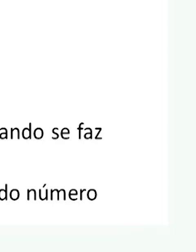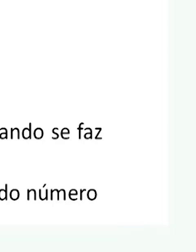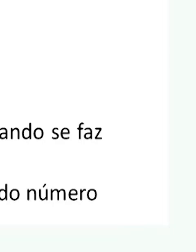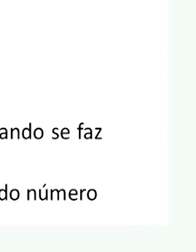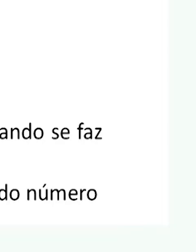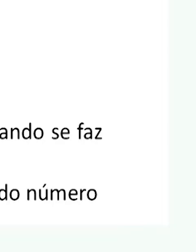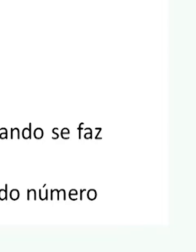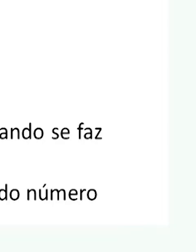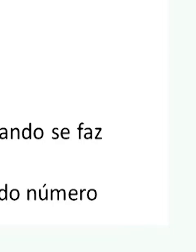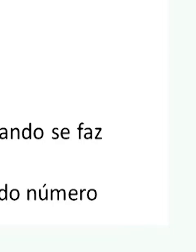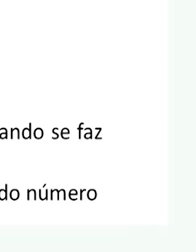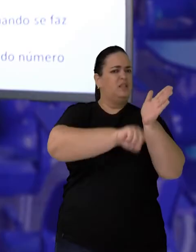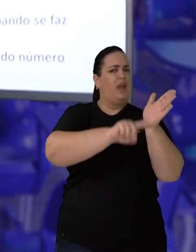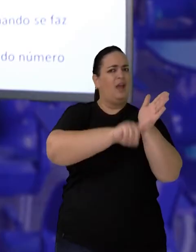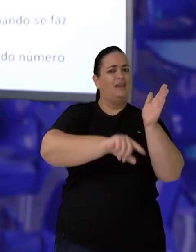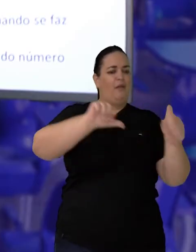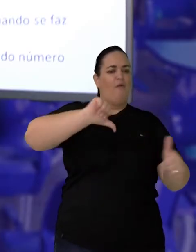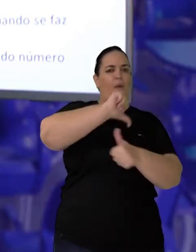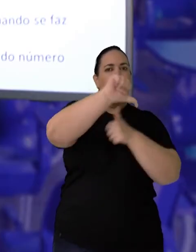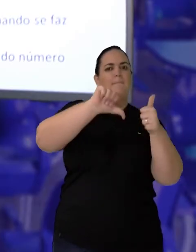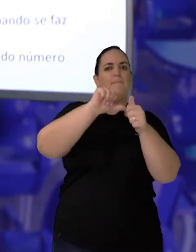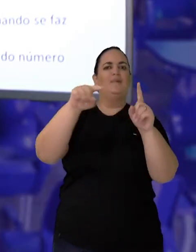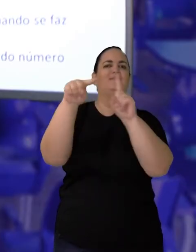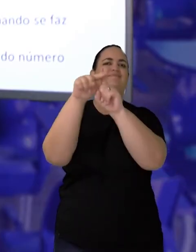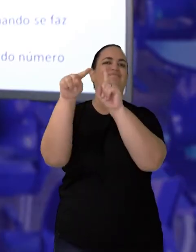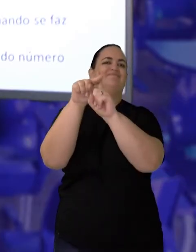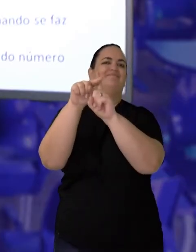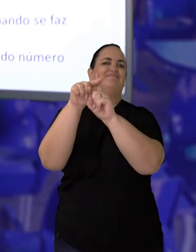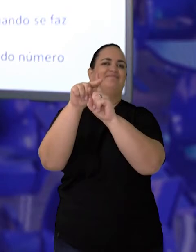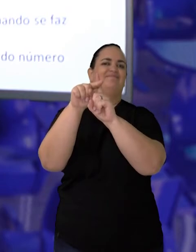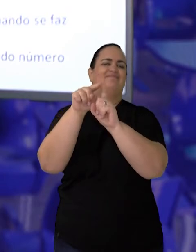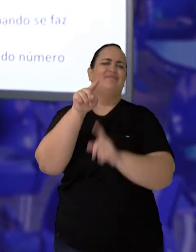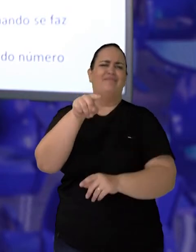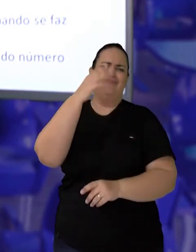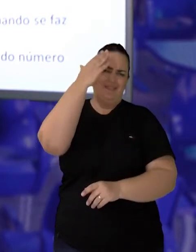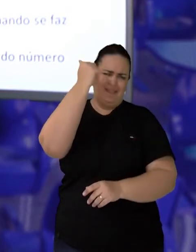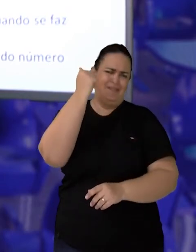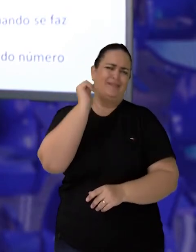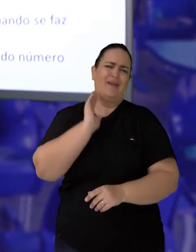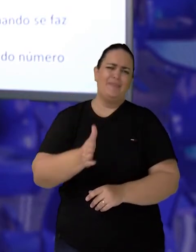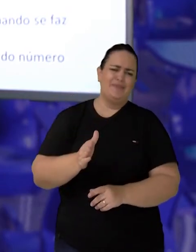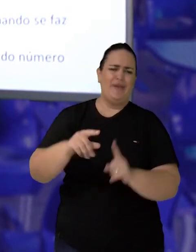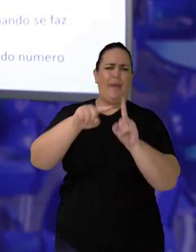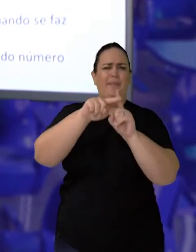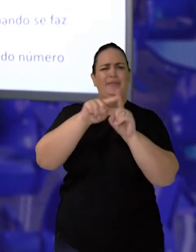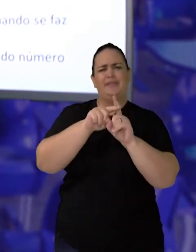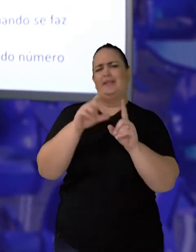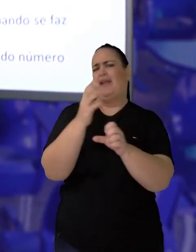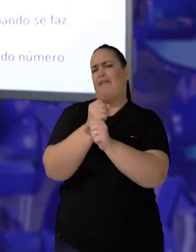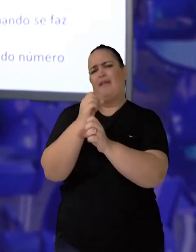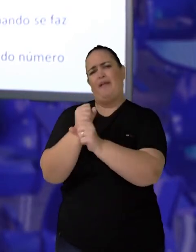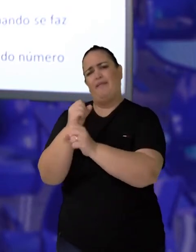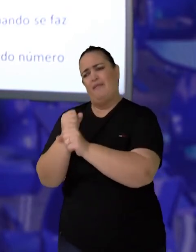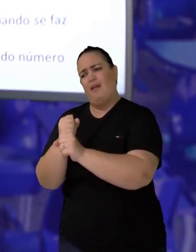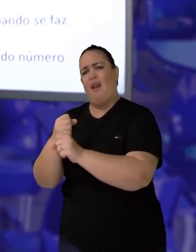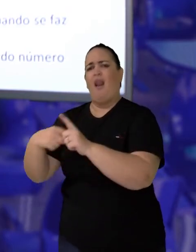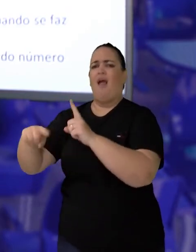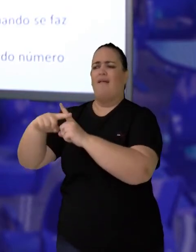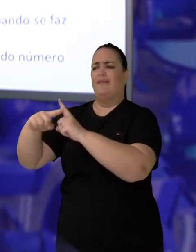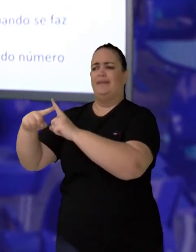virar positiva, tudo bem? E potências positivas, todos vocês já sabem calcular, que é o quê?